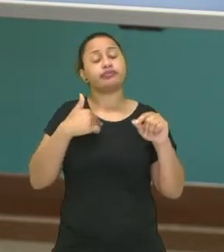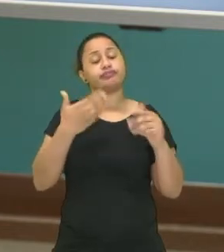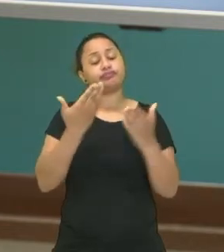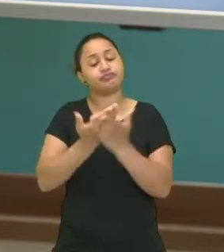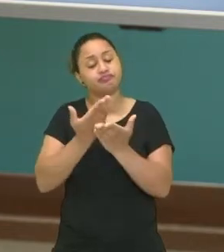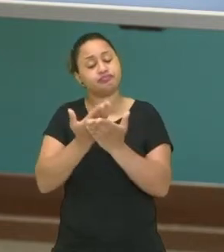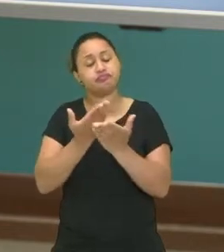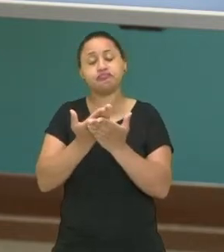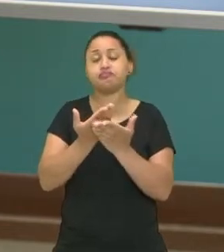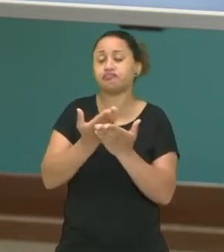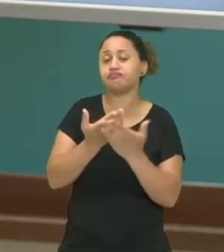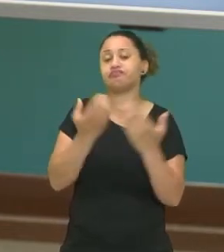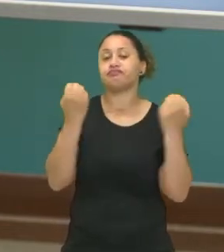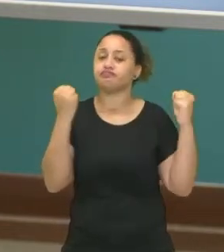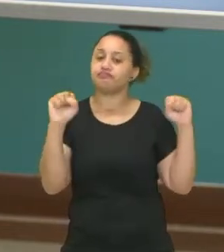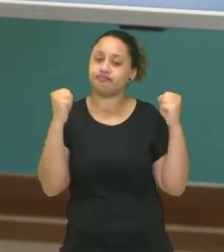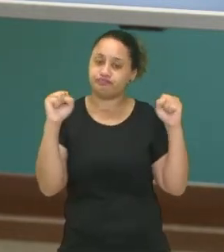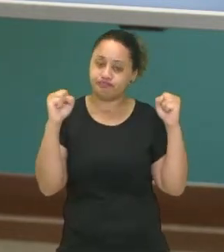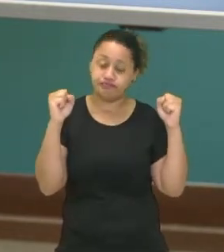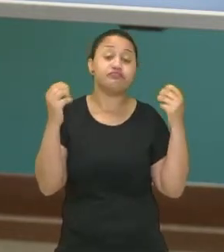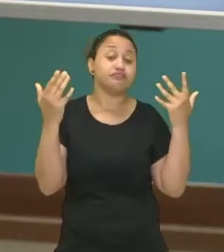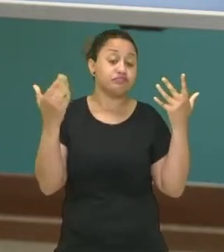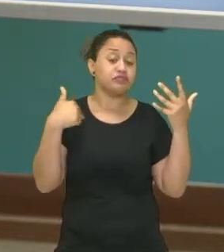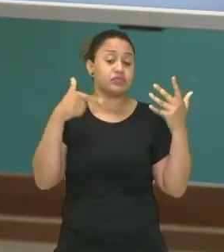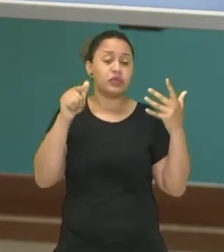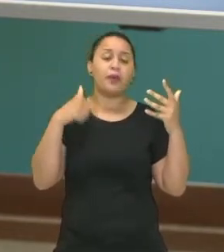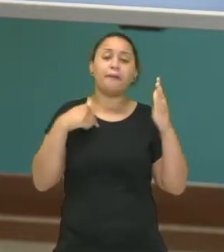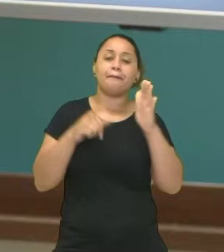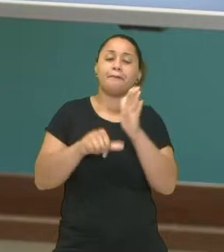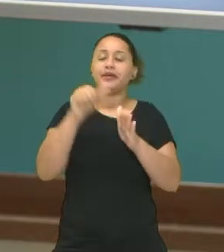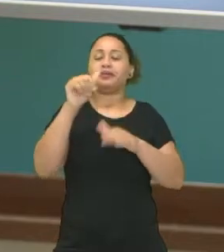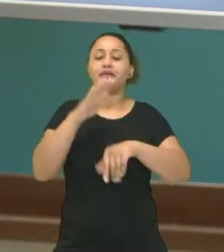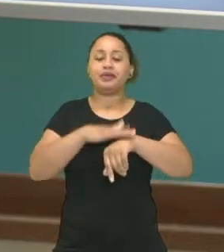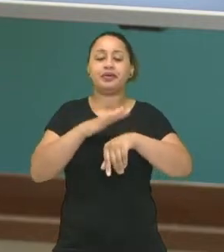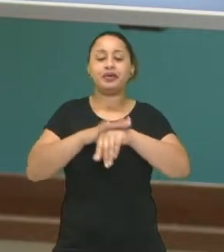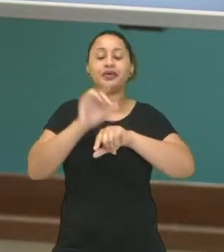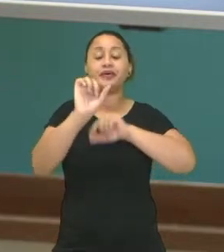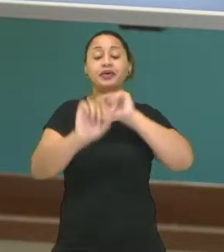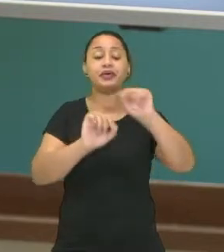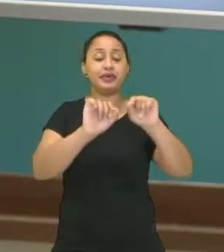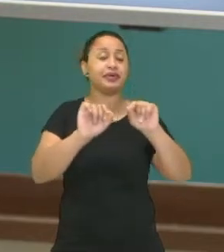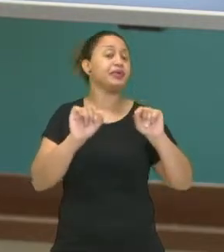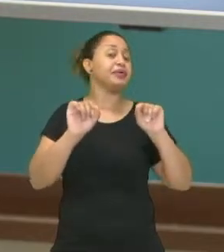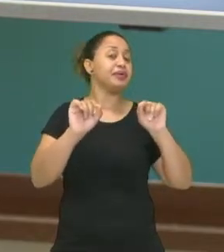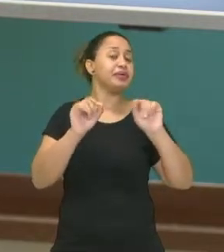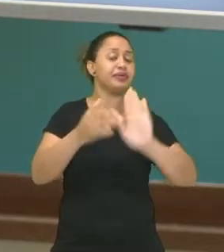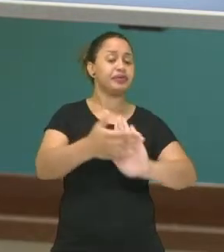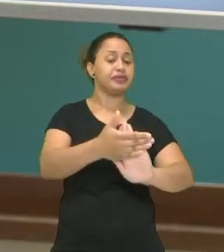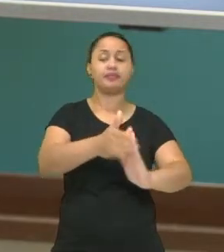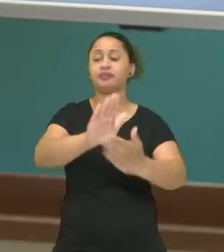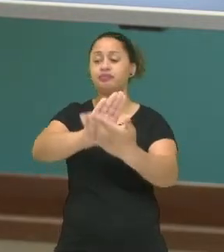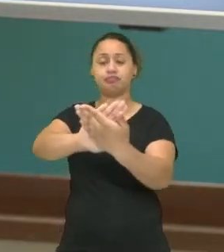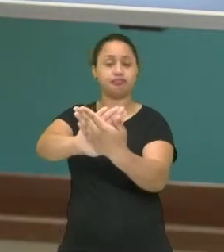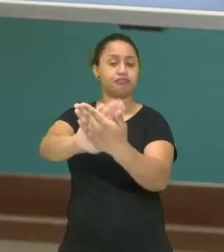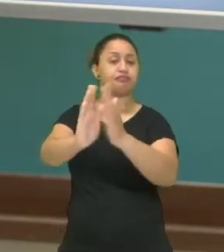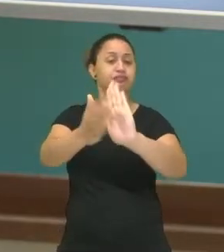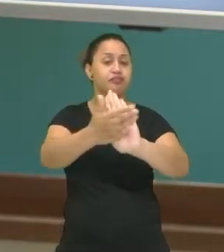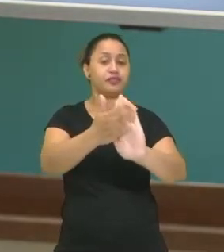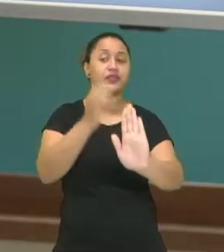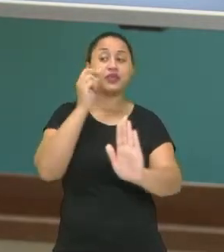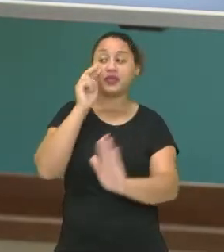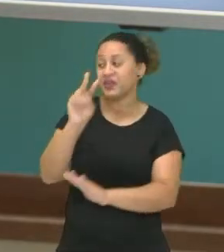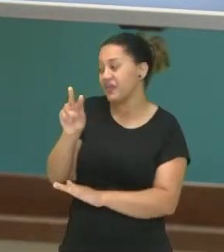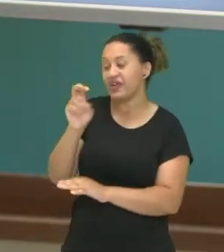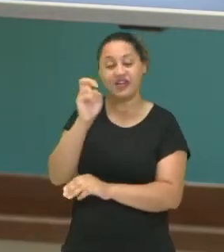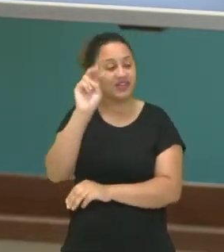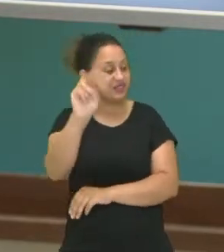aula, na aula de educação física, naquele primeiro momento a gente faz o alongamento. Eu olho para você,